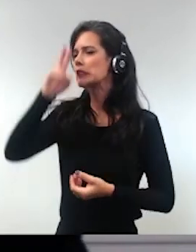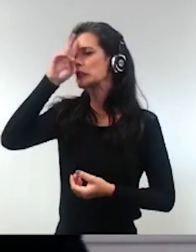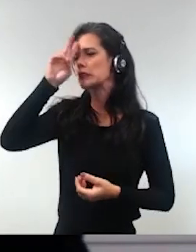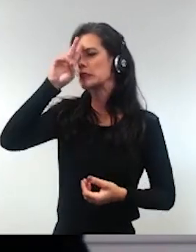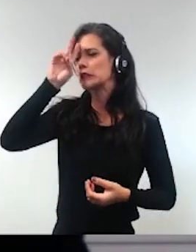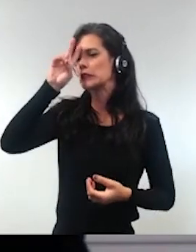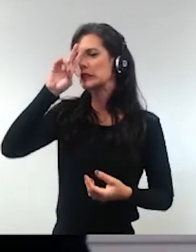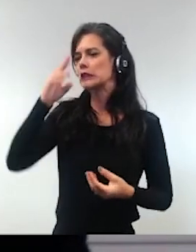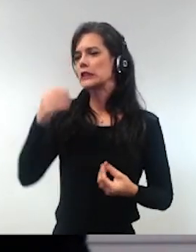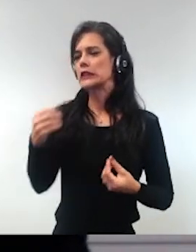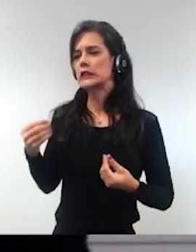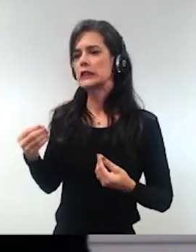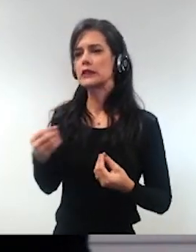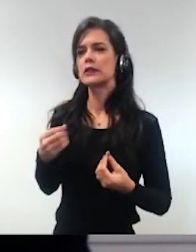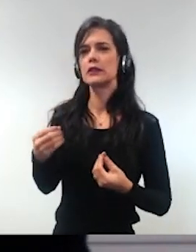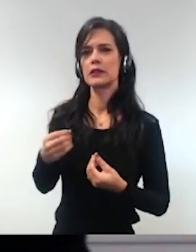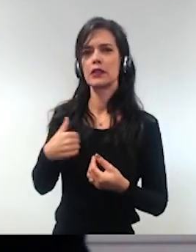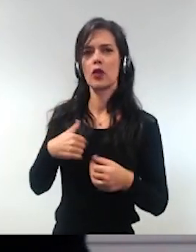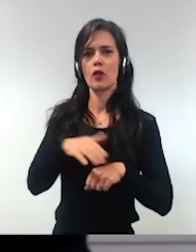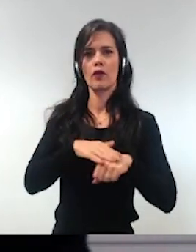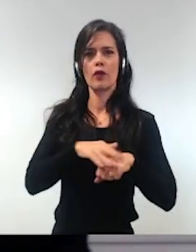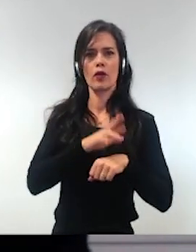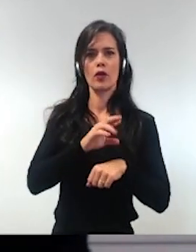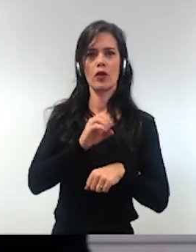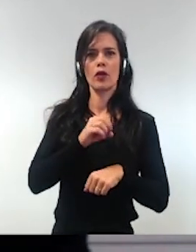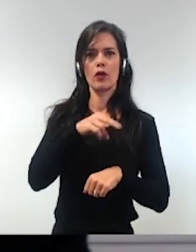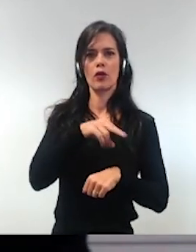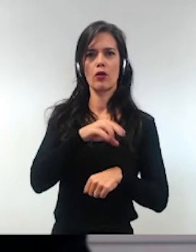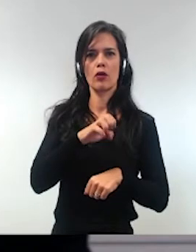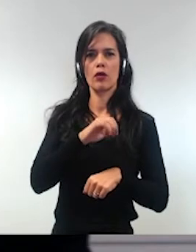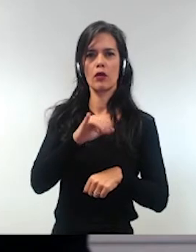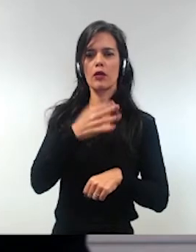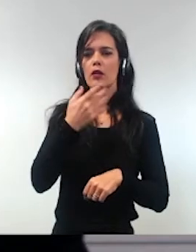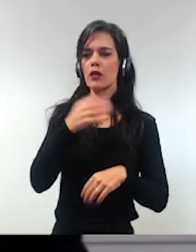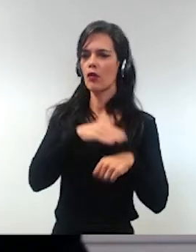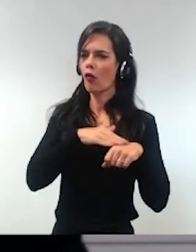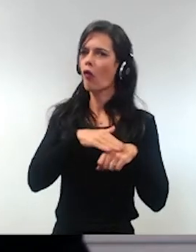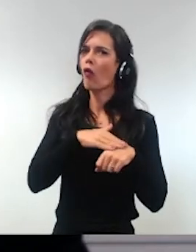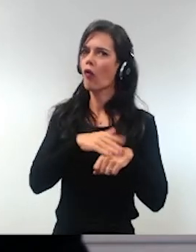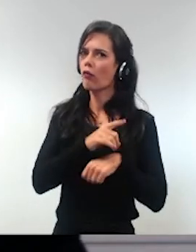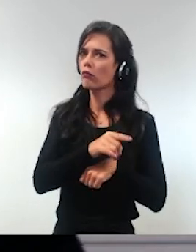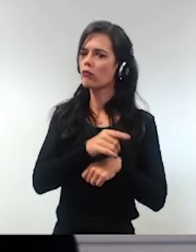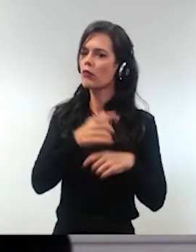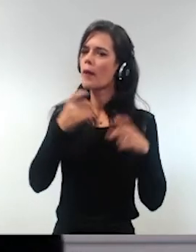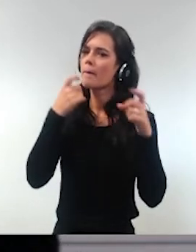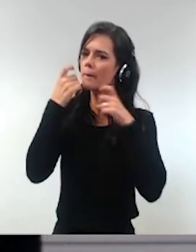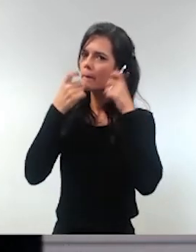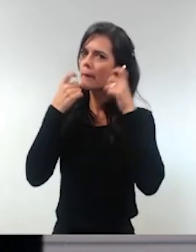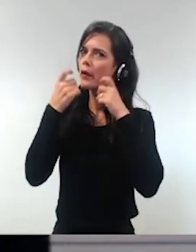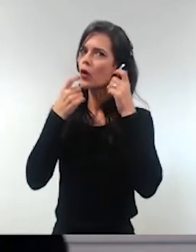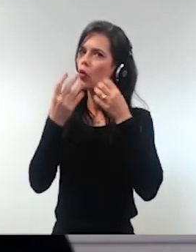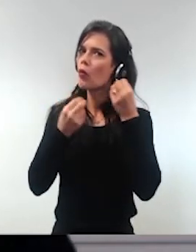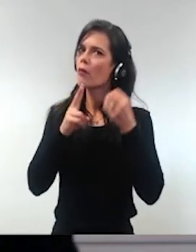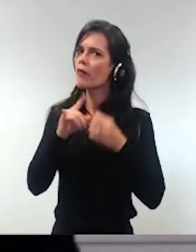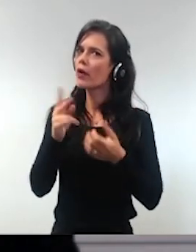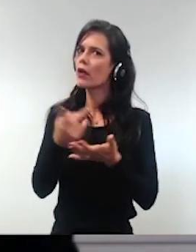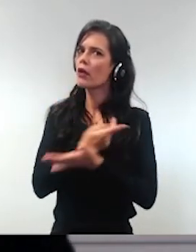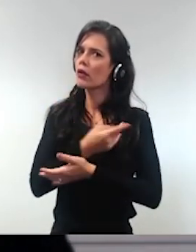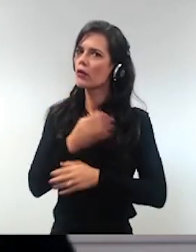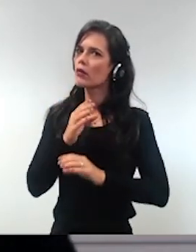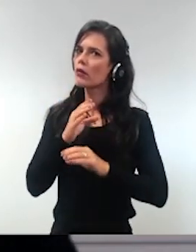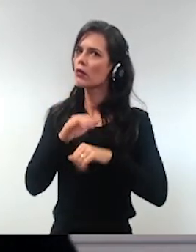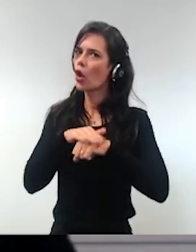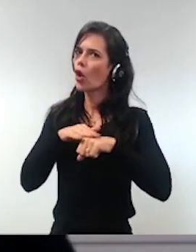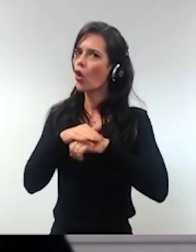falei com o doutor Rony Duarte. Eu disse, Rony, se preocupe com como é que vai haver essa conversa